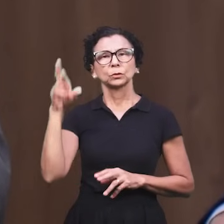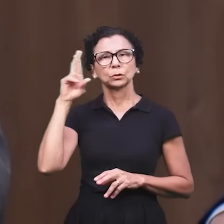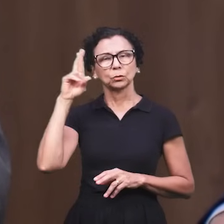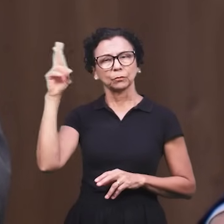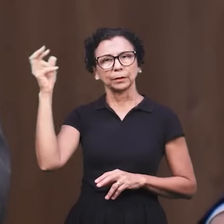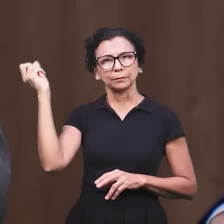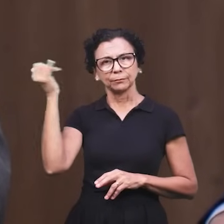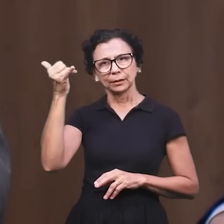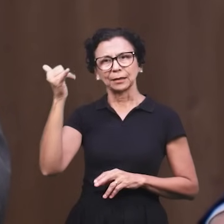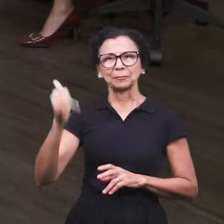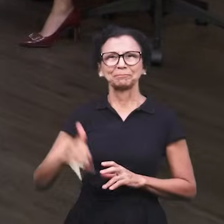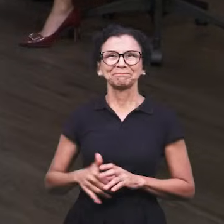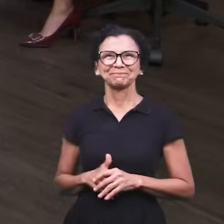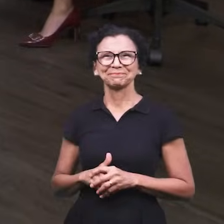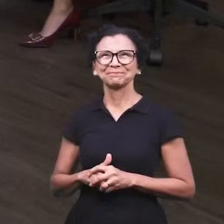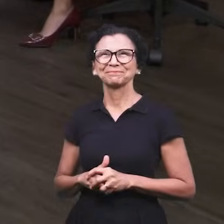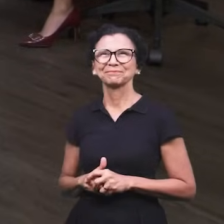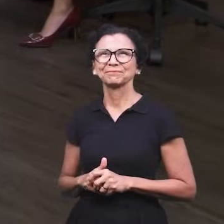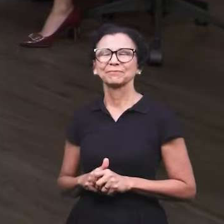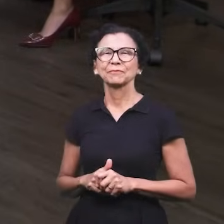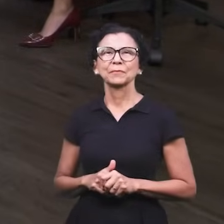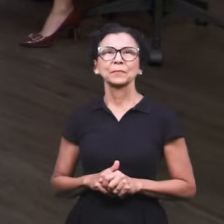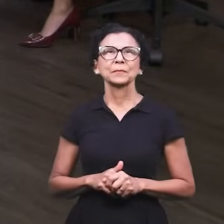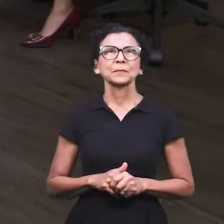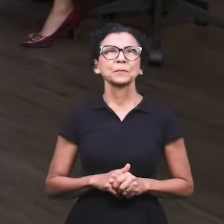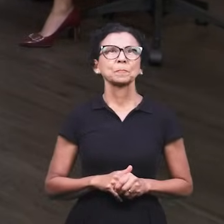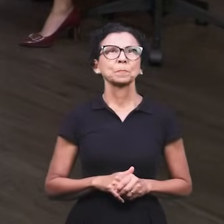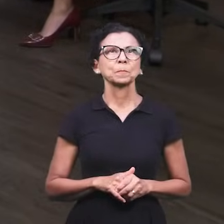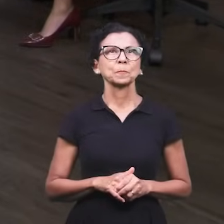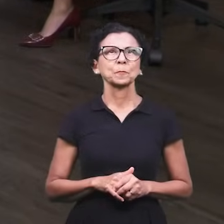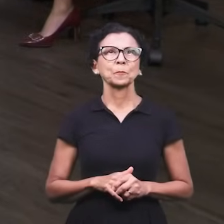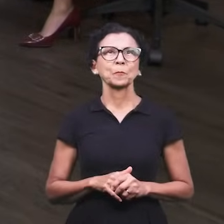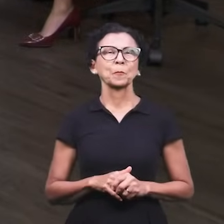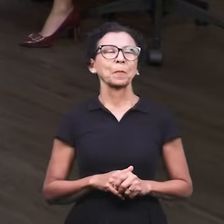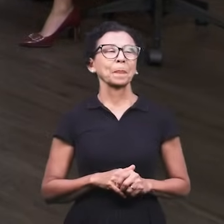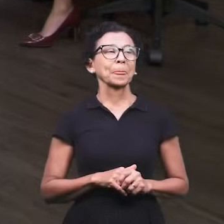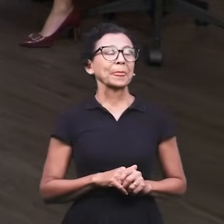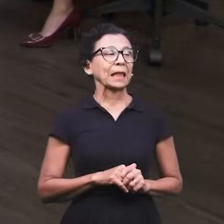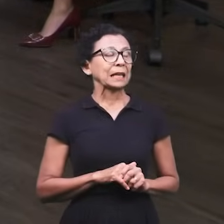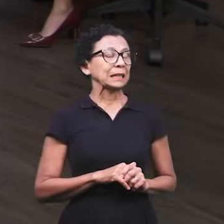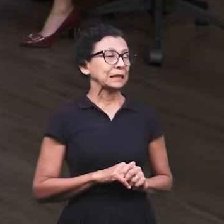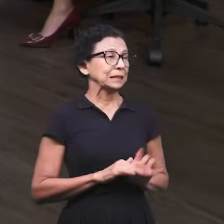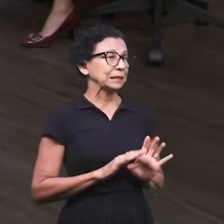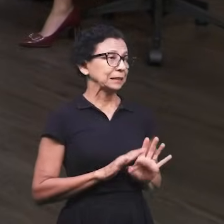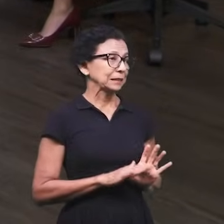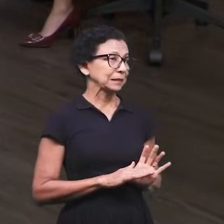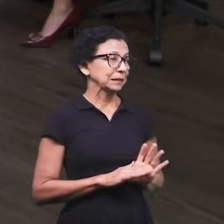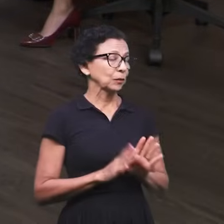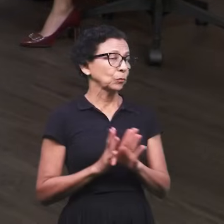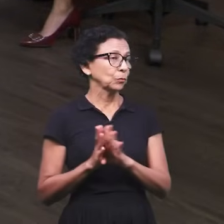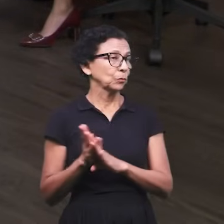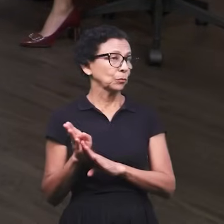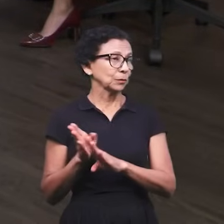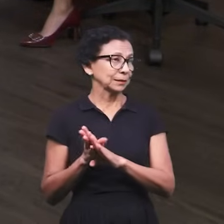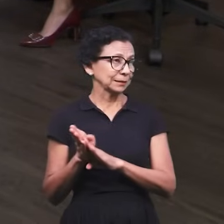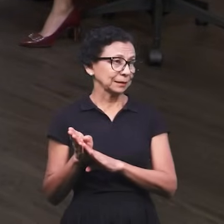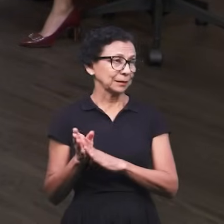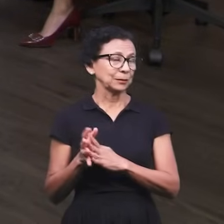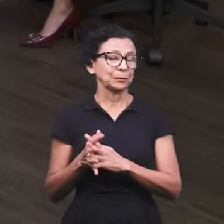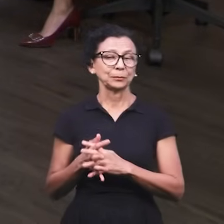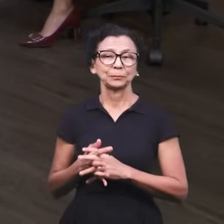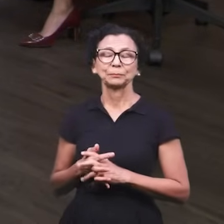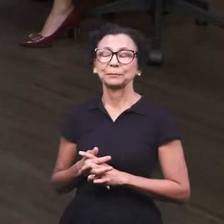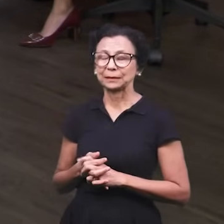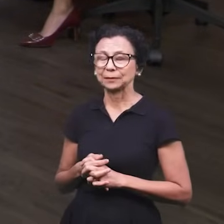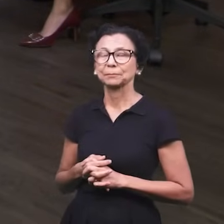vai abençoar. Agora, Diniz, você falou de conselho e de conselheiro, e citou até a ovelha